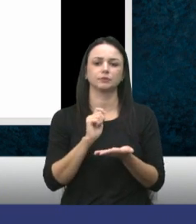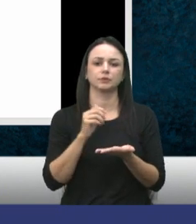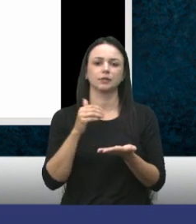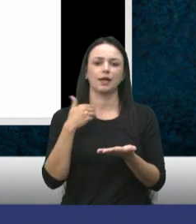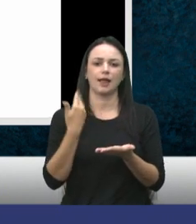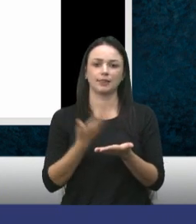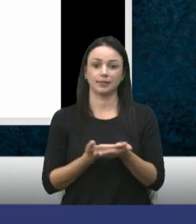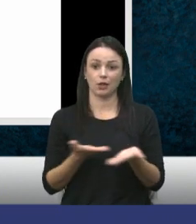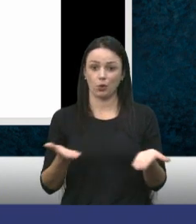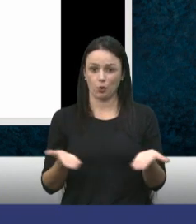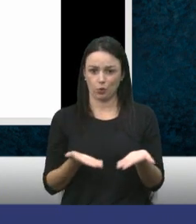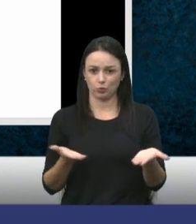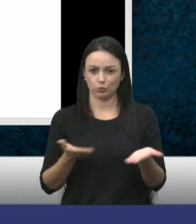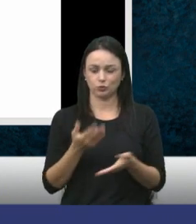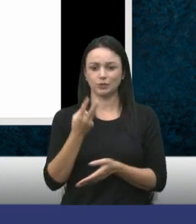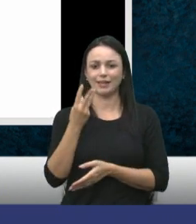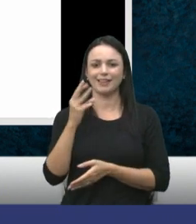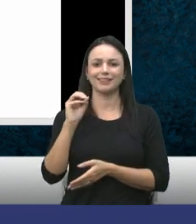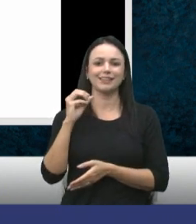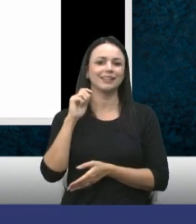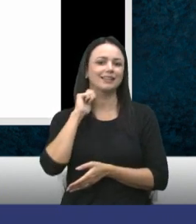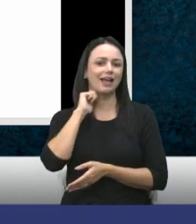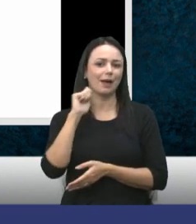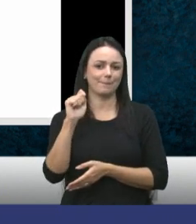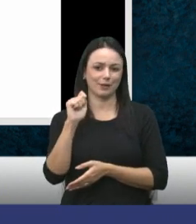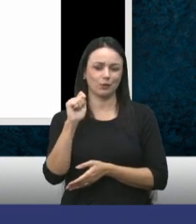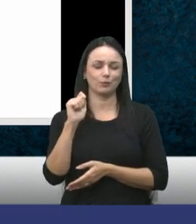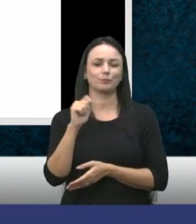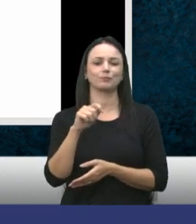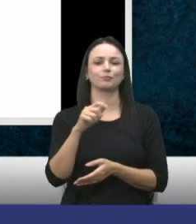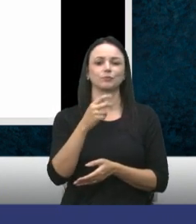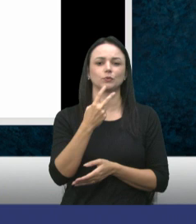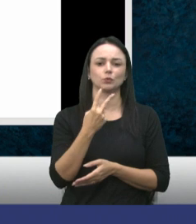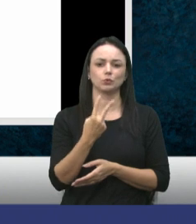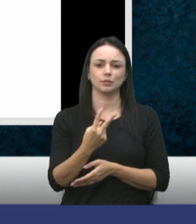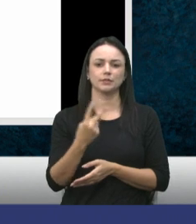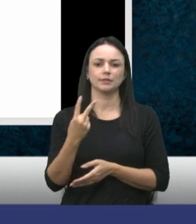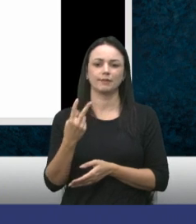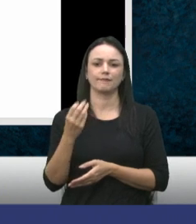de 30 de abril de 2024, R$